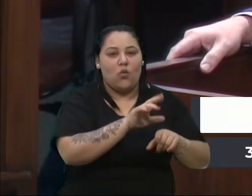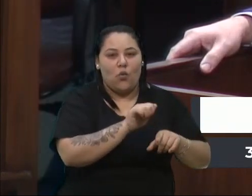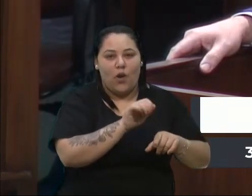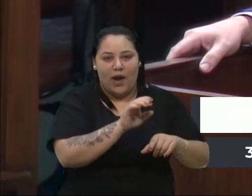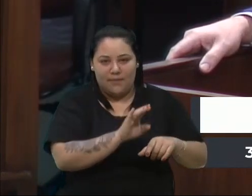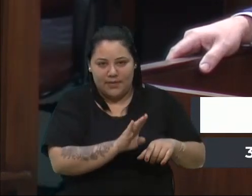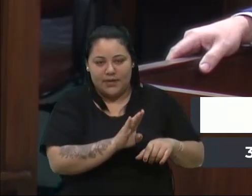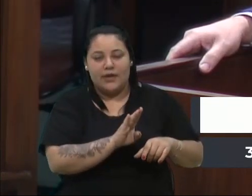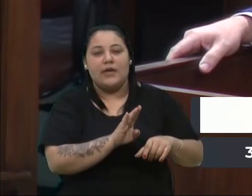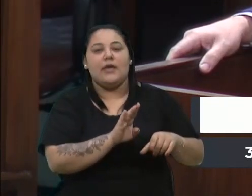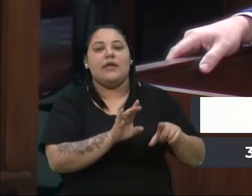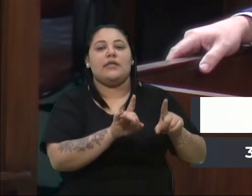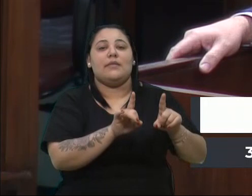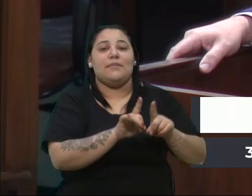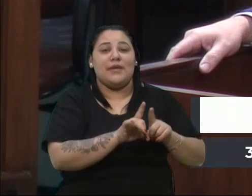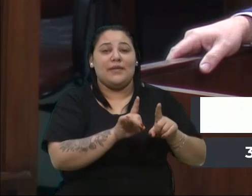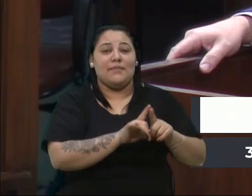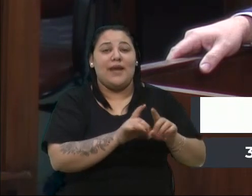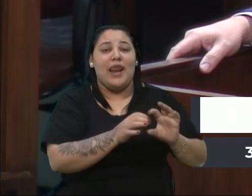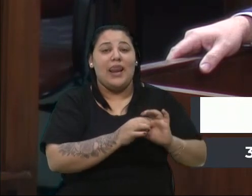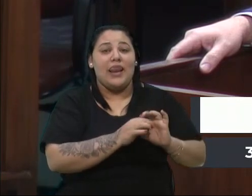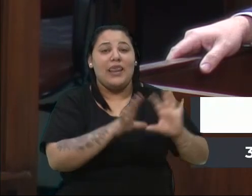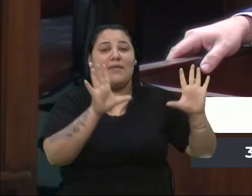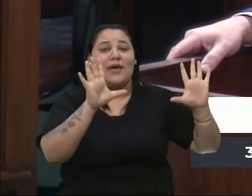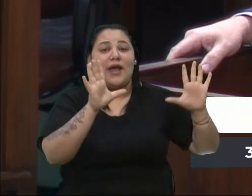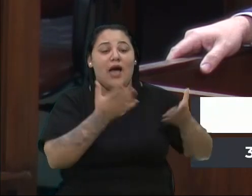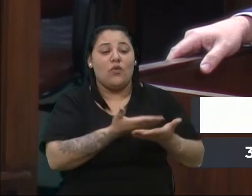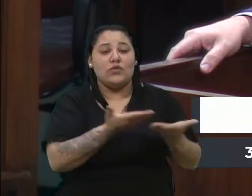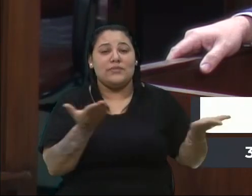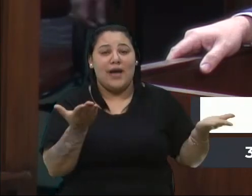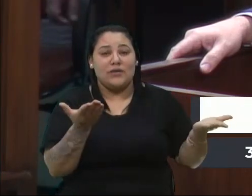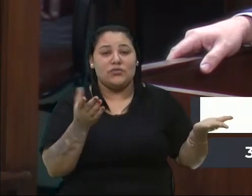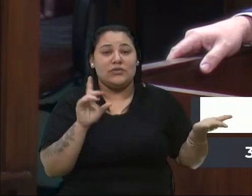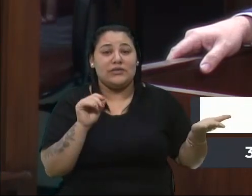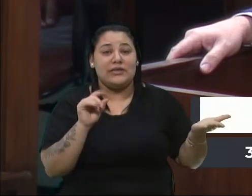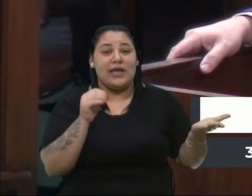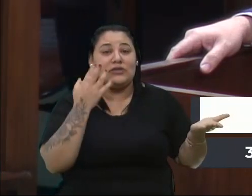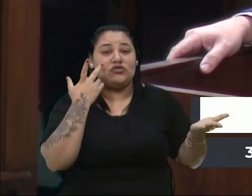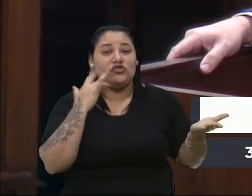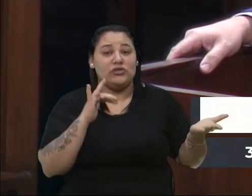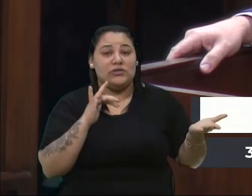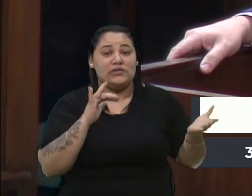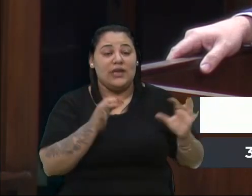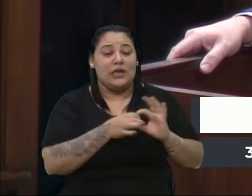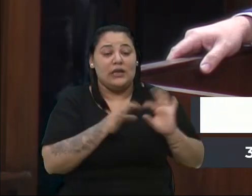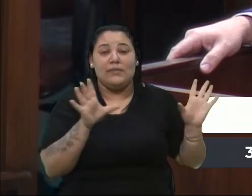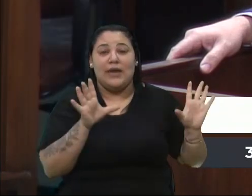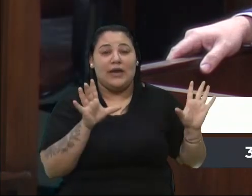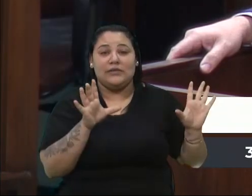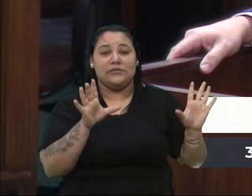para que desocupassem, em 10 dias, todos os centros comunitários.